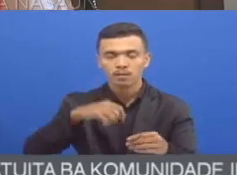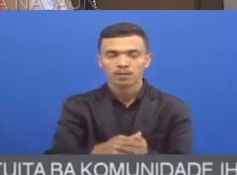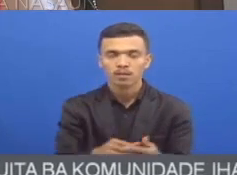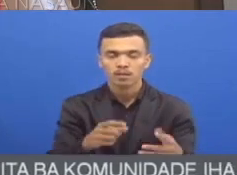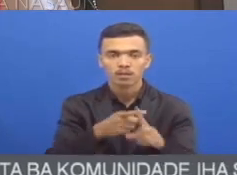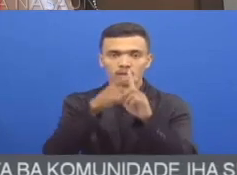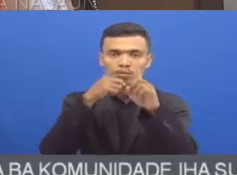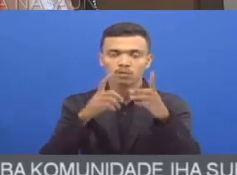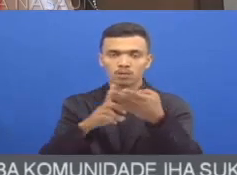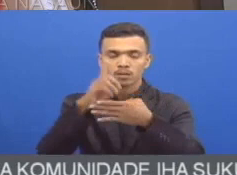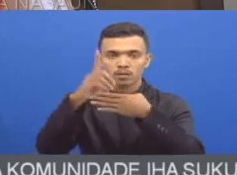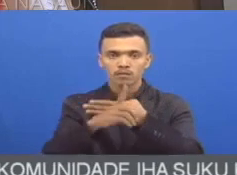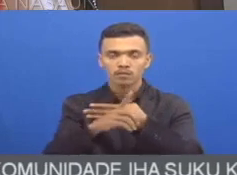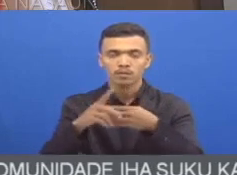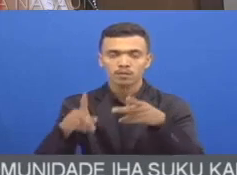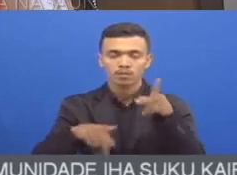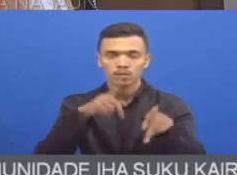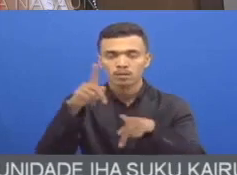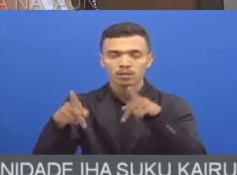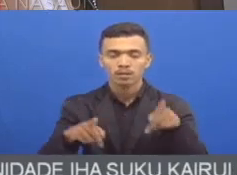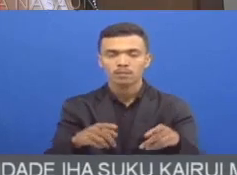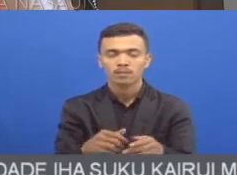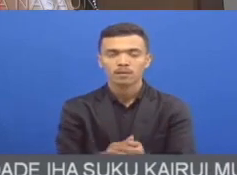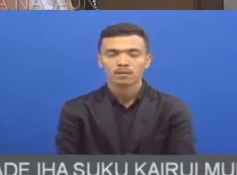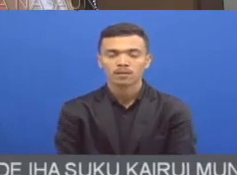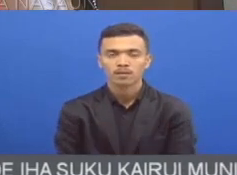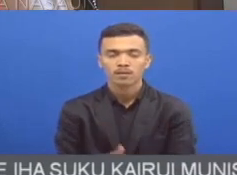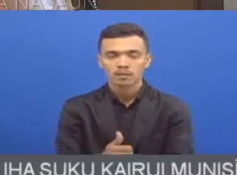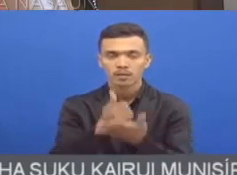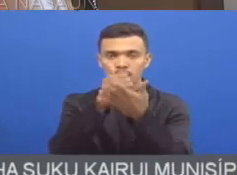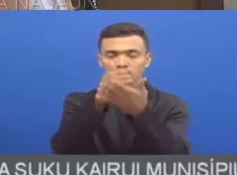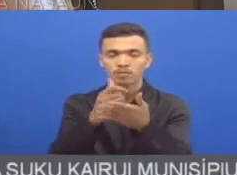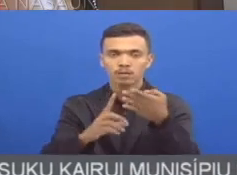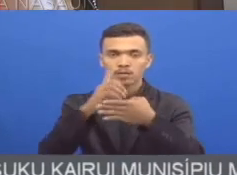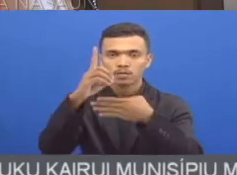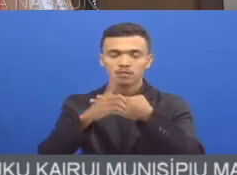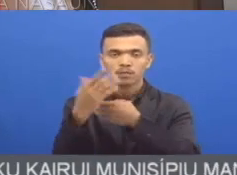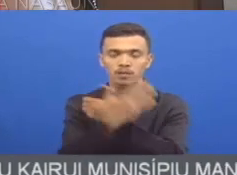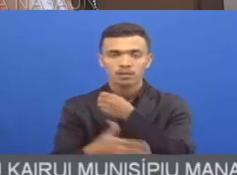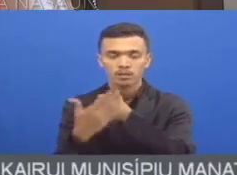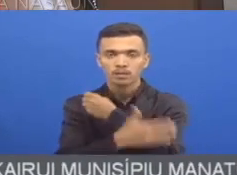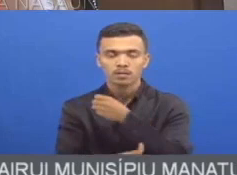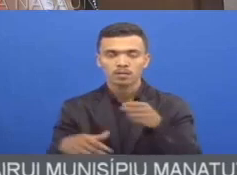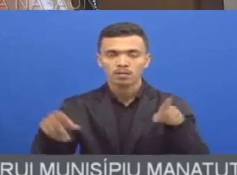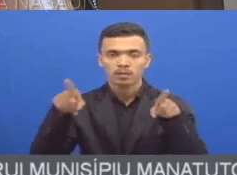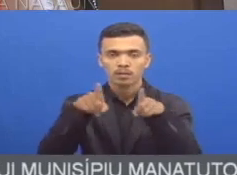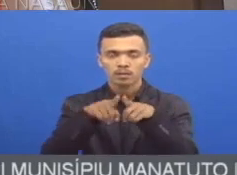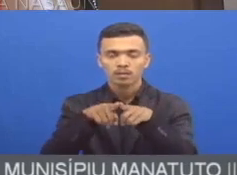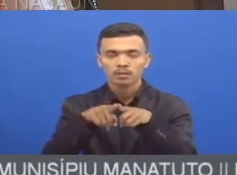liu husi desenvolvimento recursos humanos ne sei ajuda mos desenvolvimento país nian